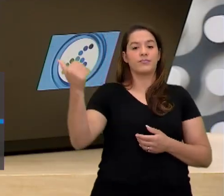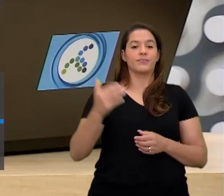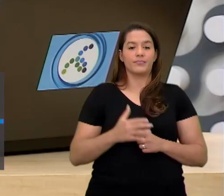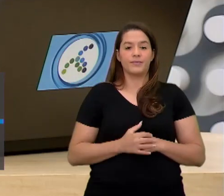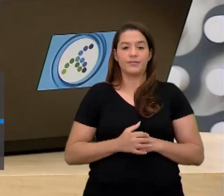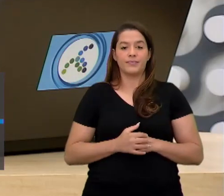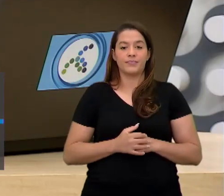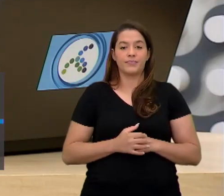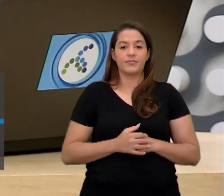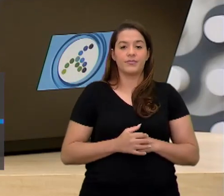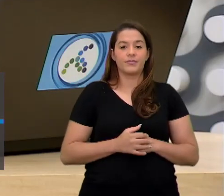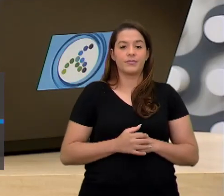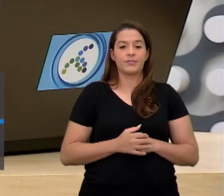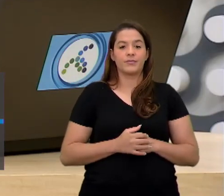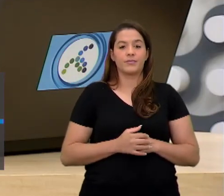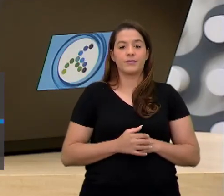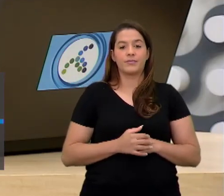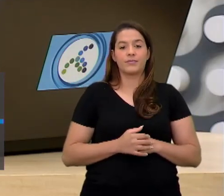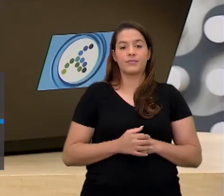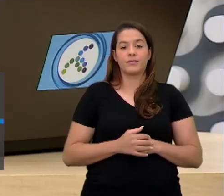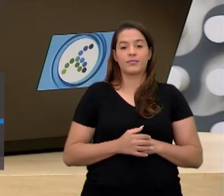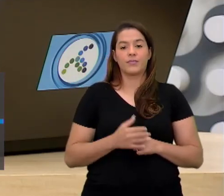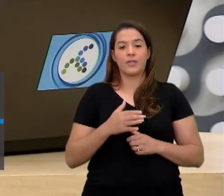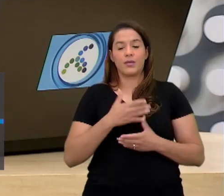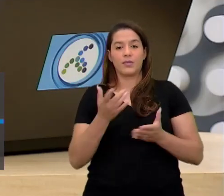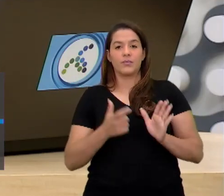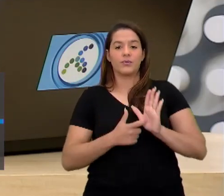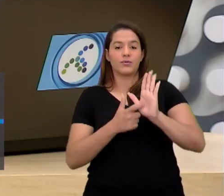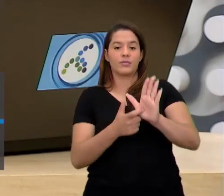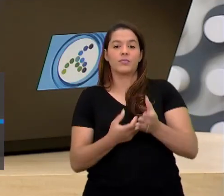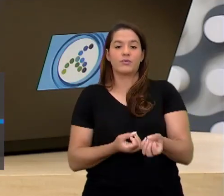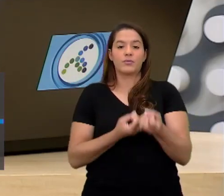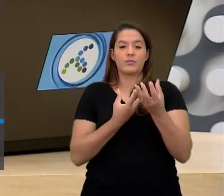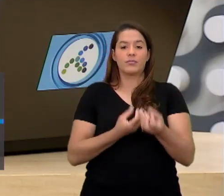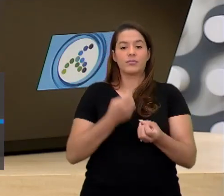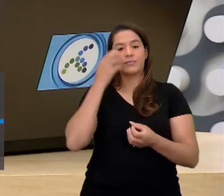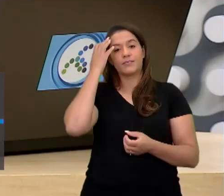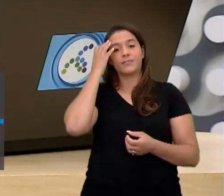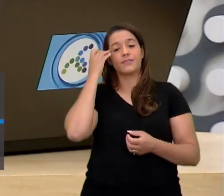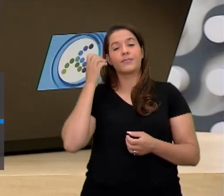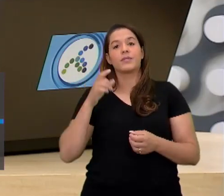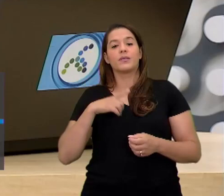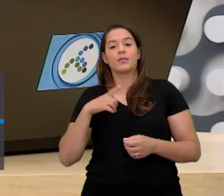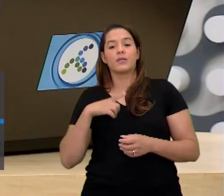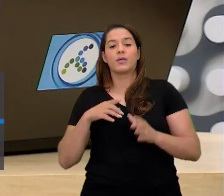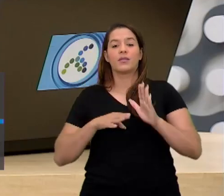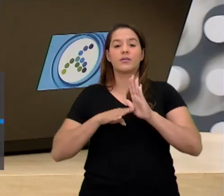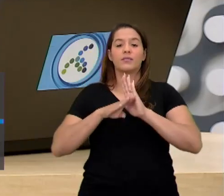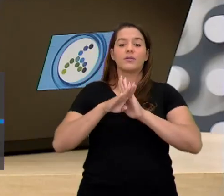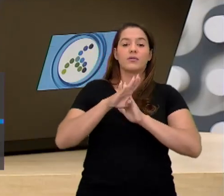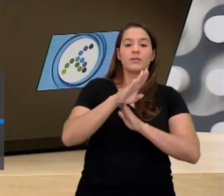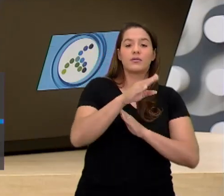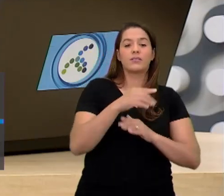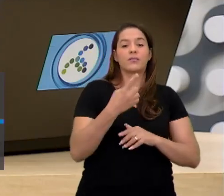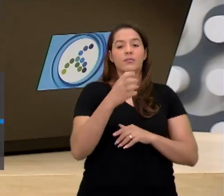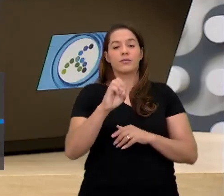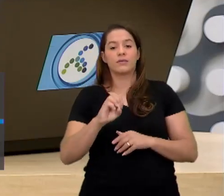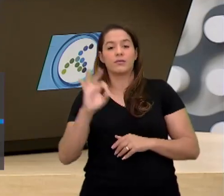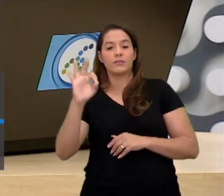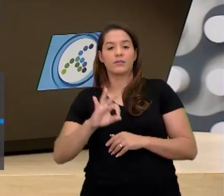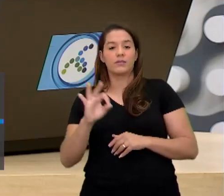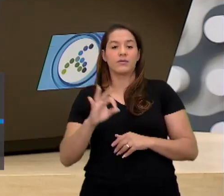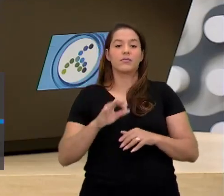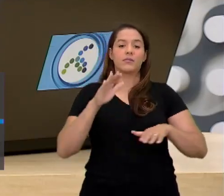Então, assim, só que engraçado que na hora de apresentar os dados, eles falam, olha, eles têm um insucesso de 30 e não sei quantos %.